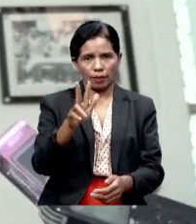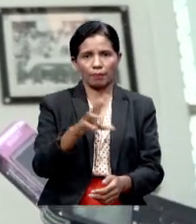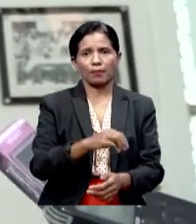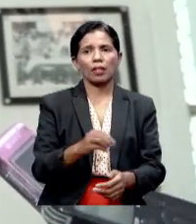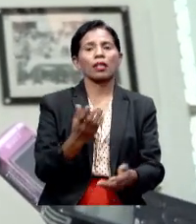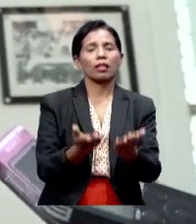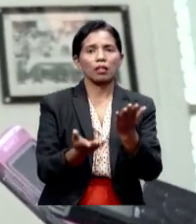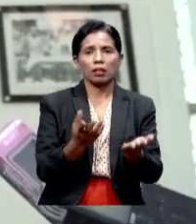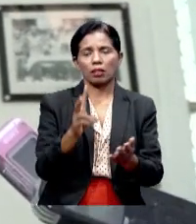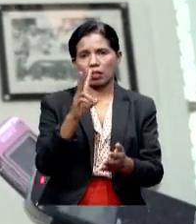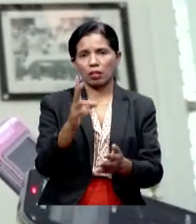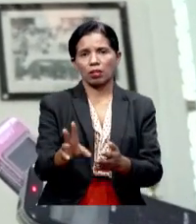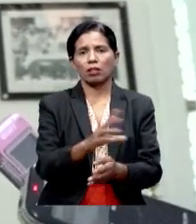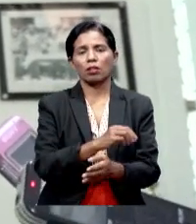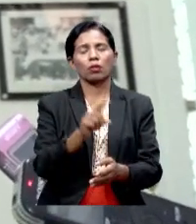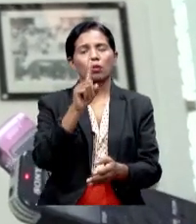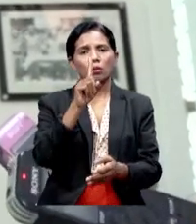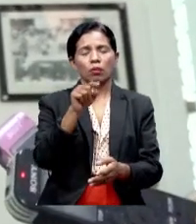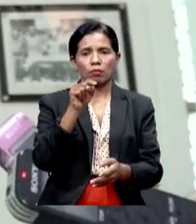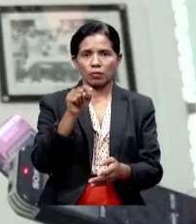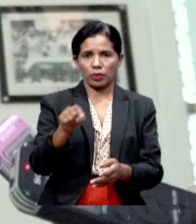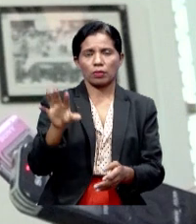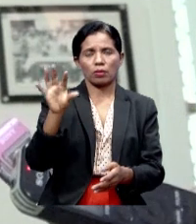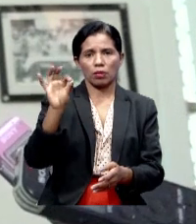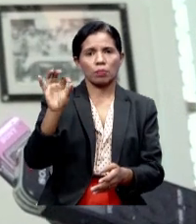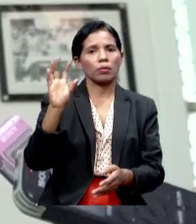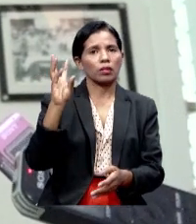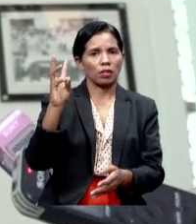tete 1.960